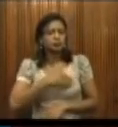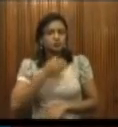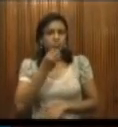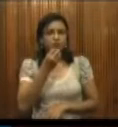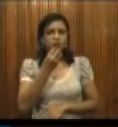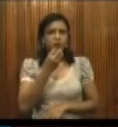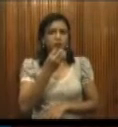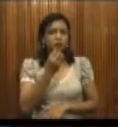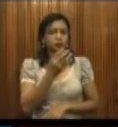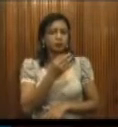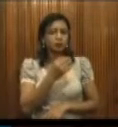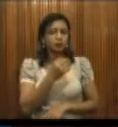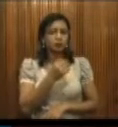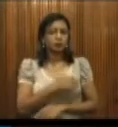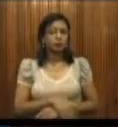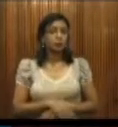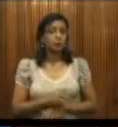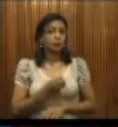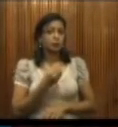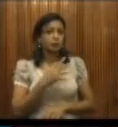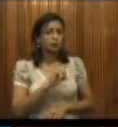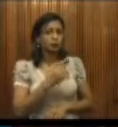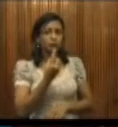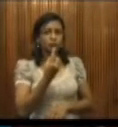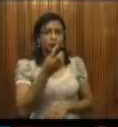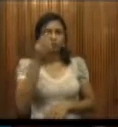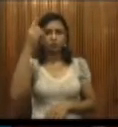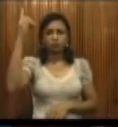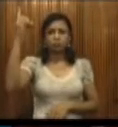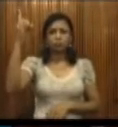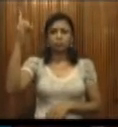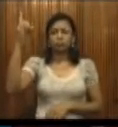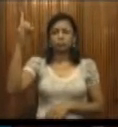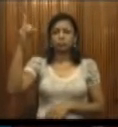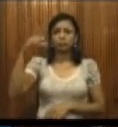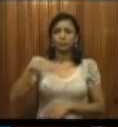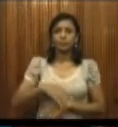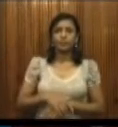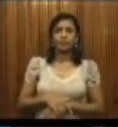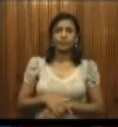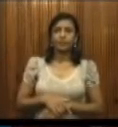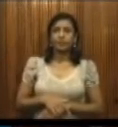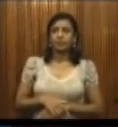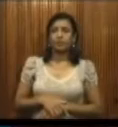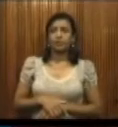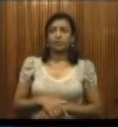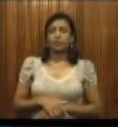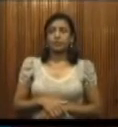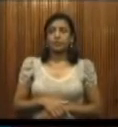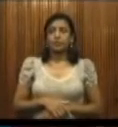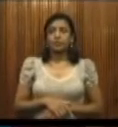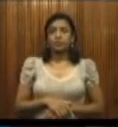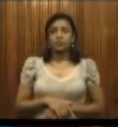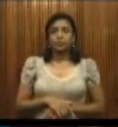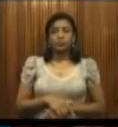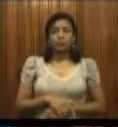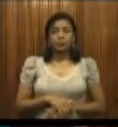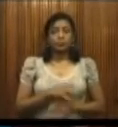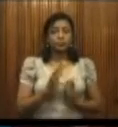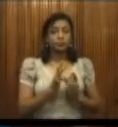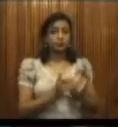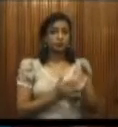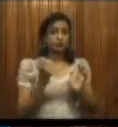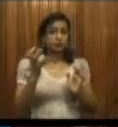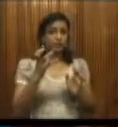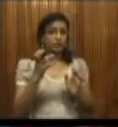bom? Bom só há um, que é Deus. Ele queria levar aquele homem a considerar algo mais importante. Ele está querendo dizer ao homem o seguinte: você está